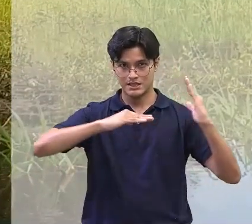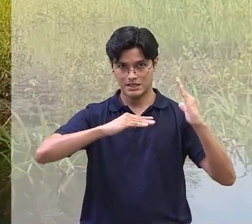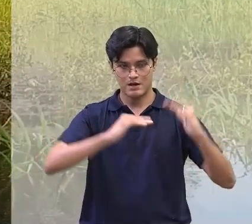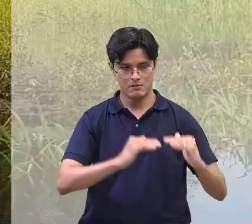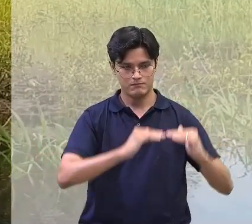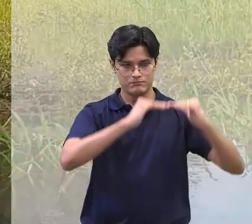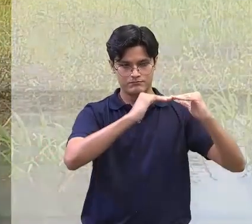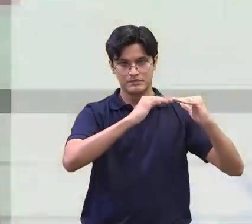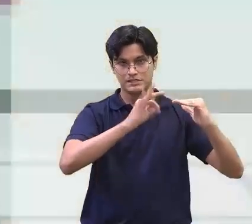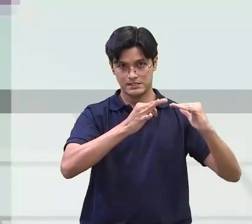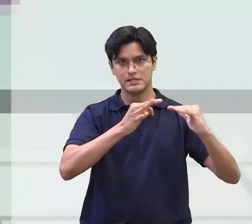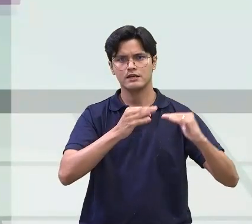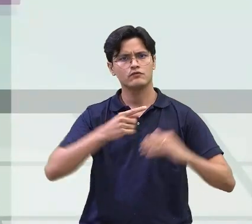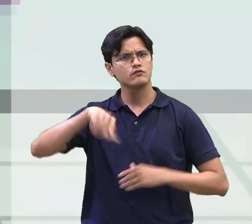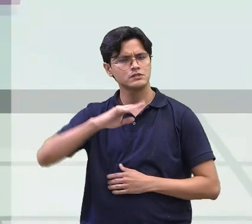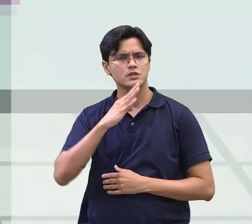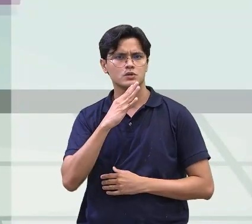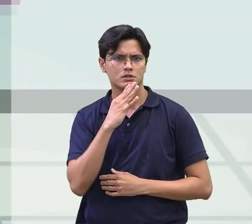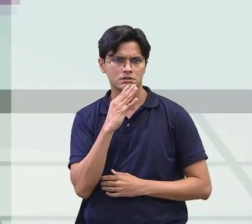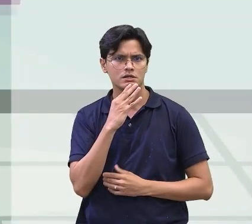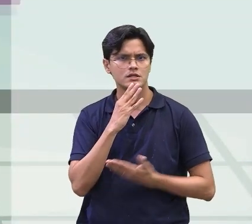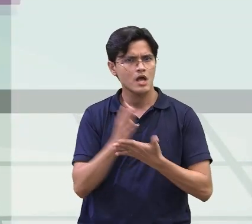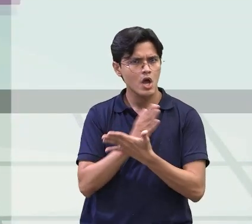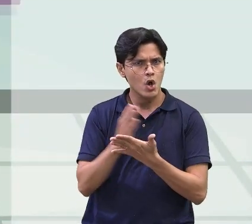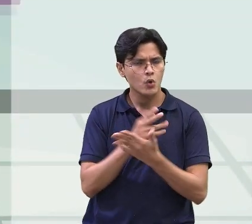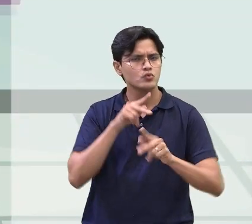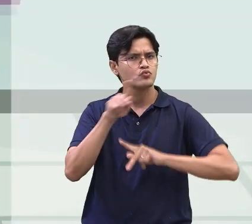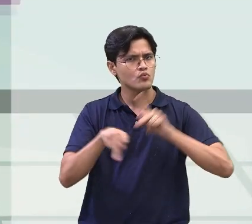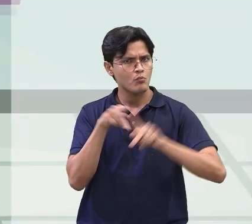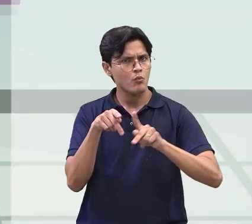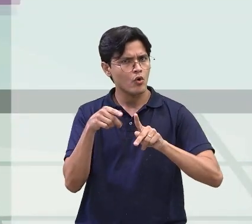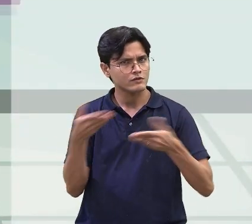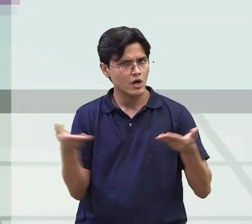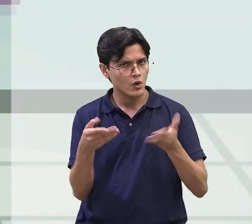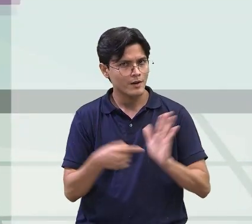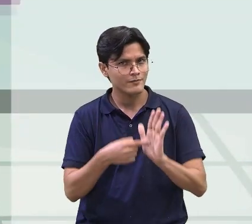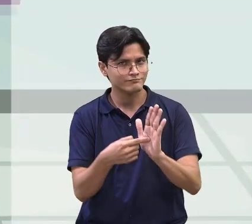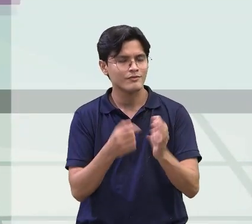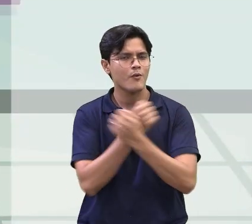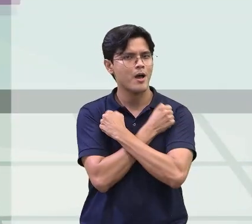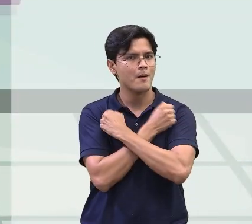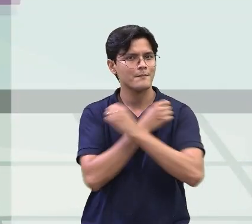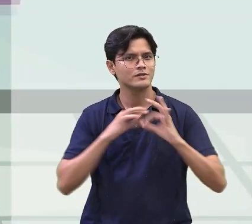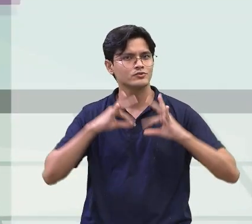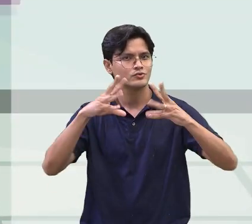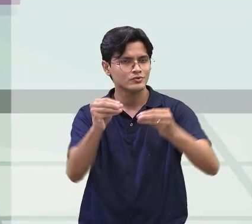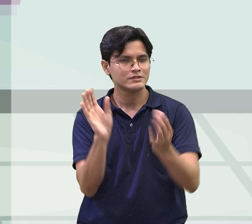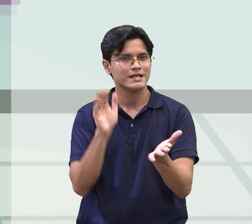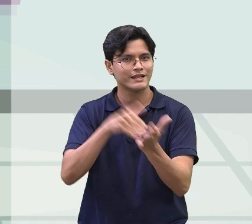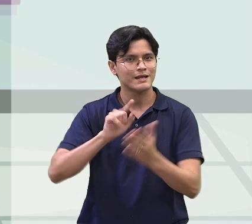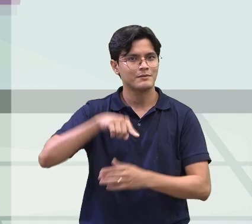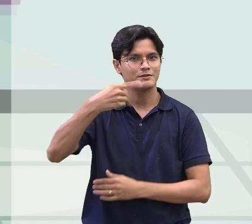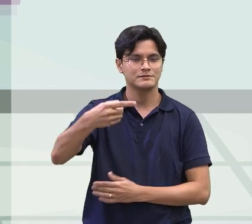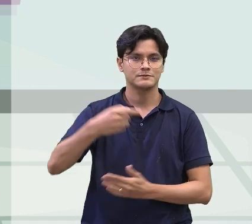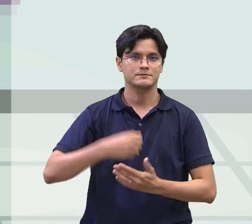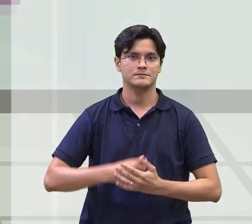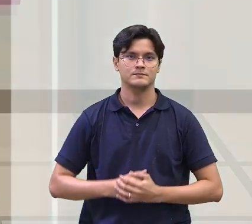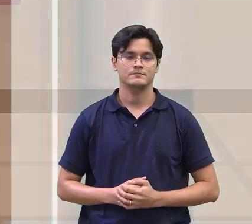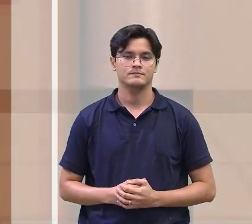E aí, vocês conhecem algum dos povos que selecionei para vocês? Um abraço a todos e até a próxima!